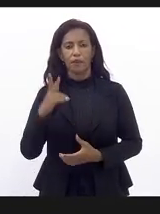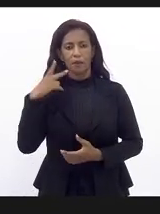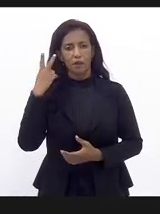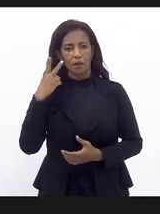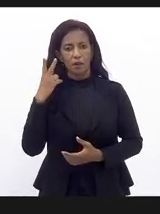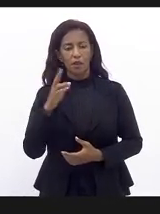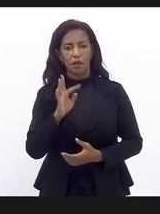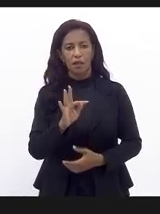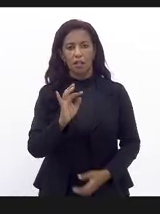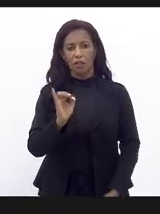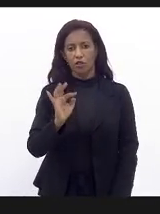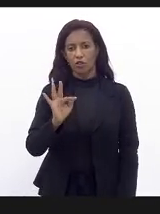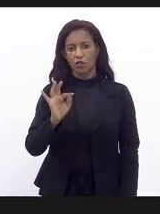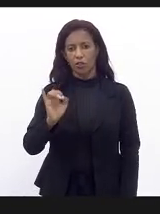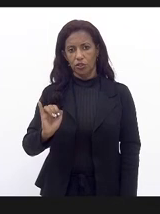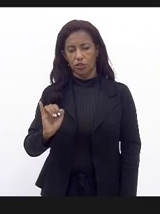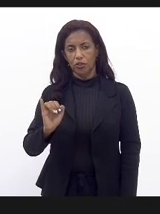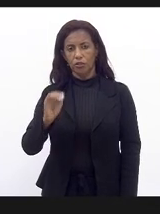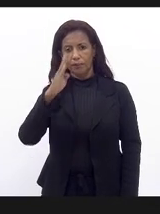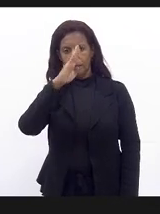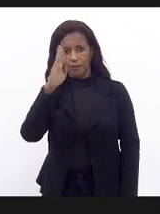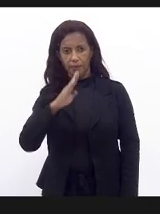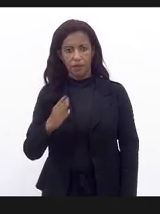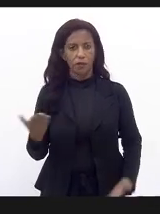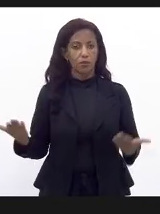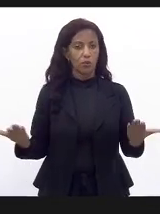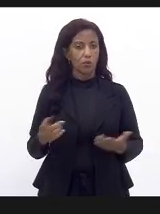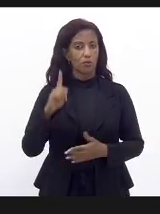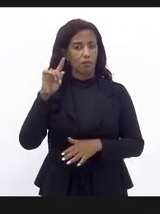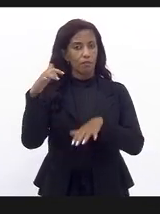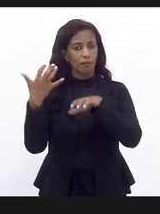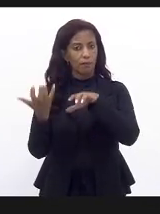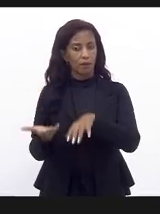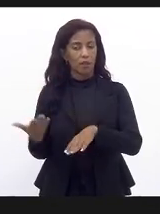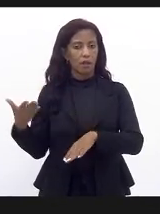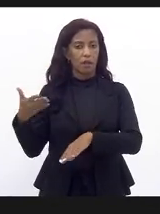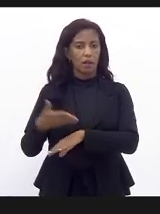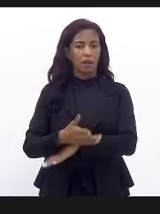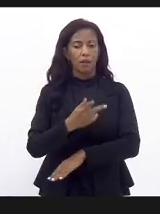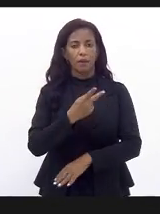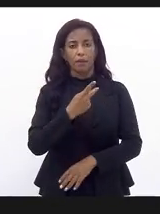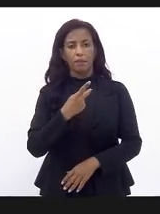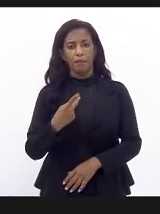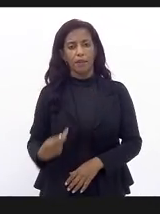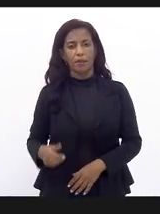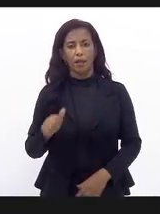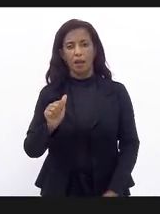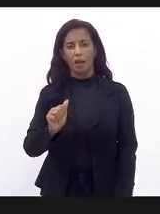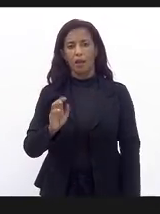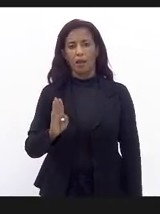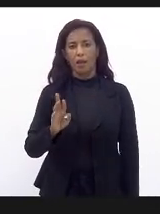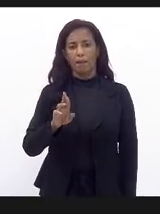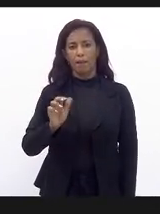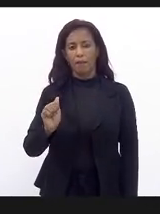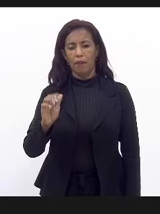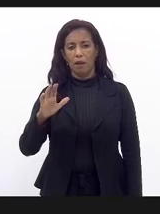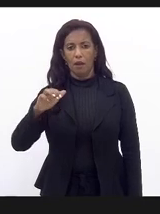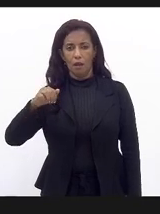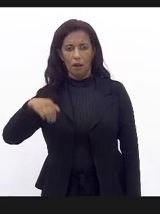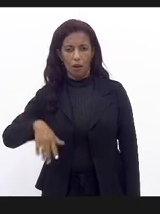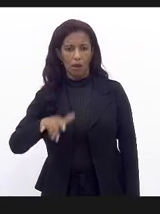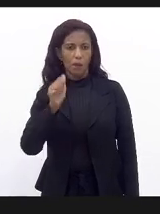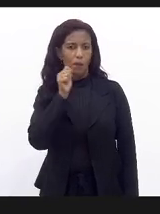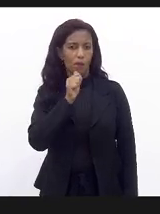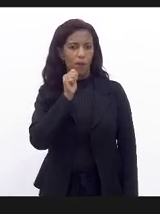vereadora Titi Brasil, que hoje, lá em Brasília, assumiu a presidência da Abracan Mulher, que é